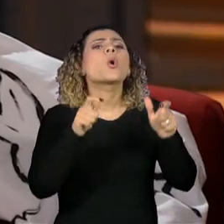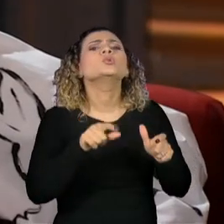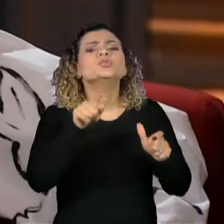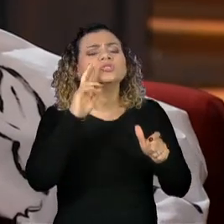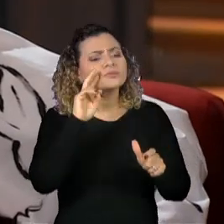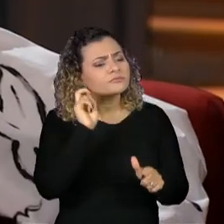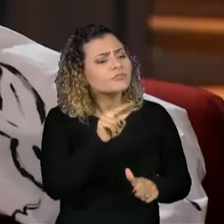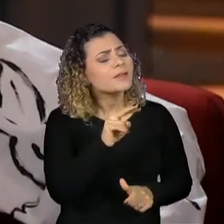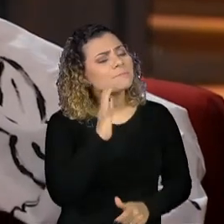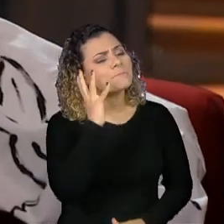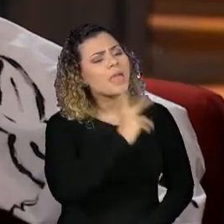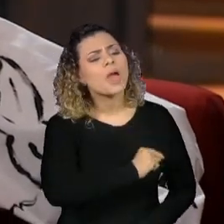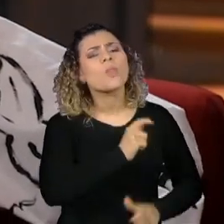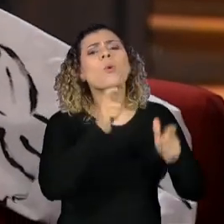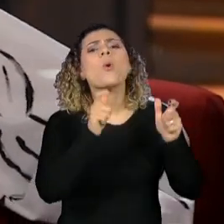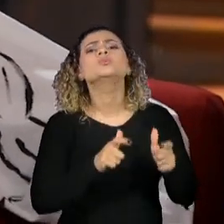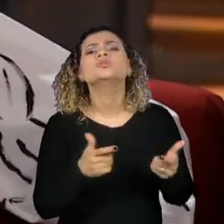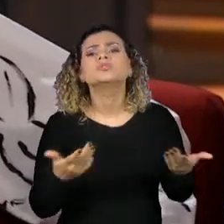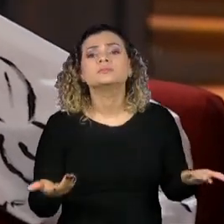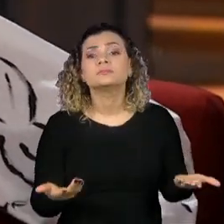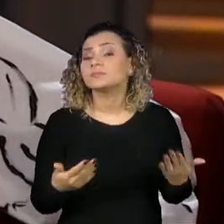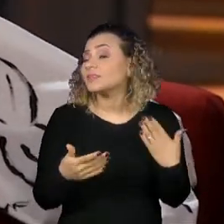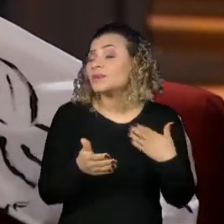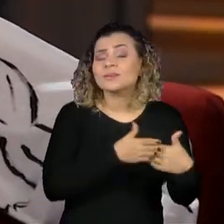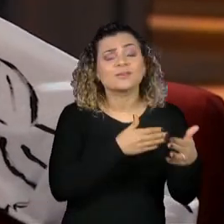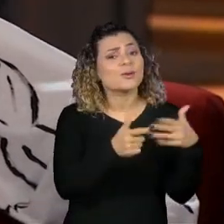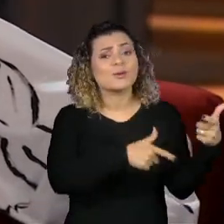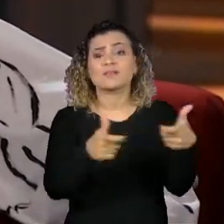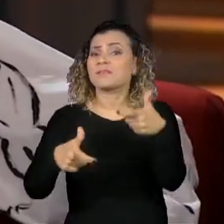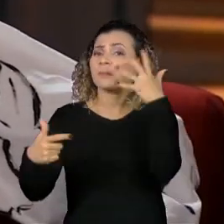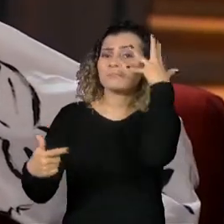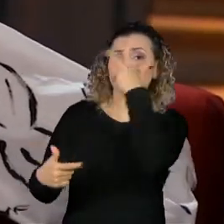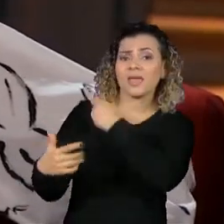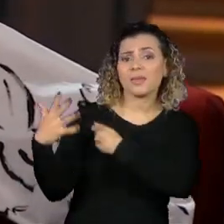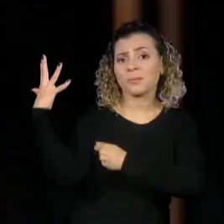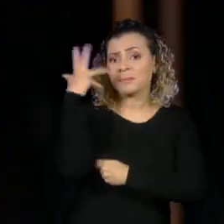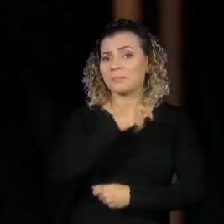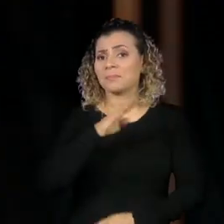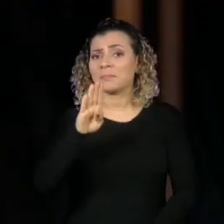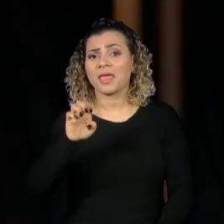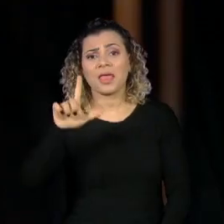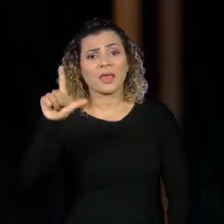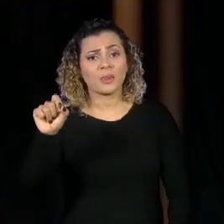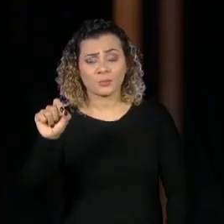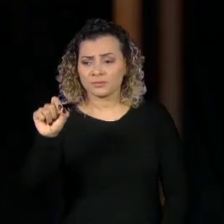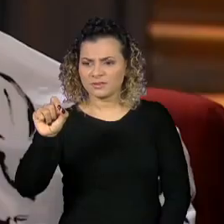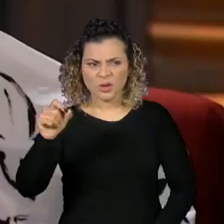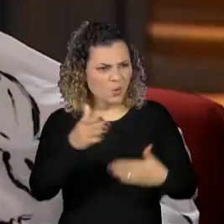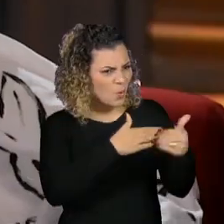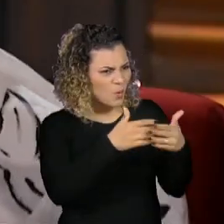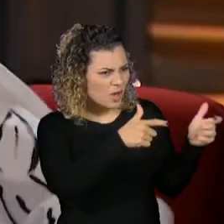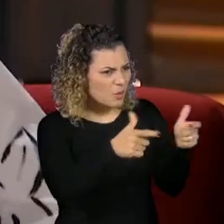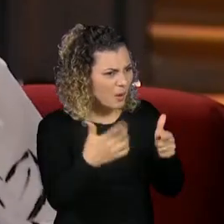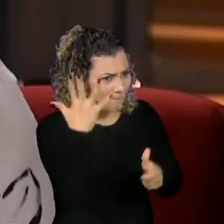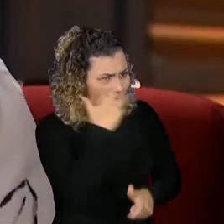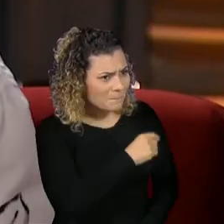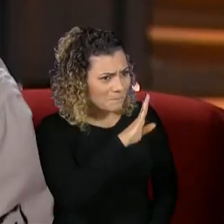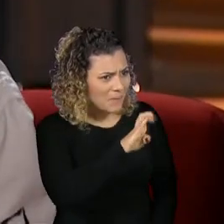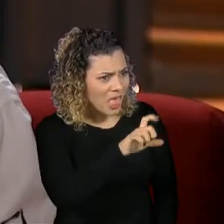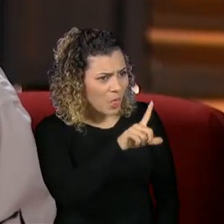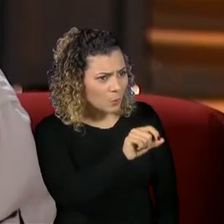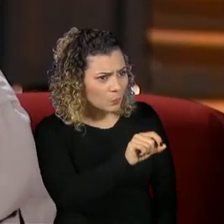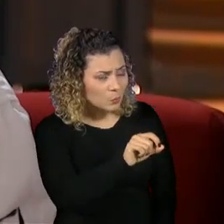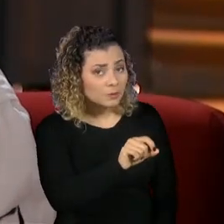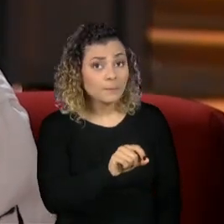a nossa bom então lugar em qualquer lugar tem beleza não sei